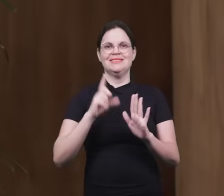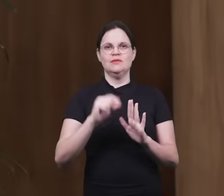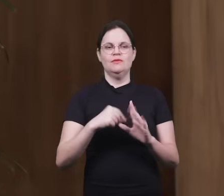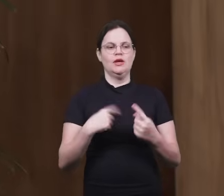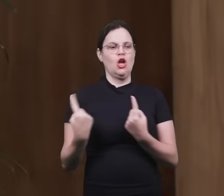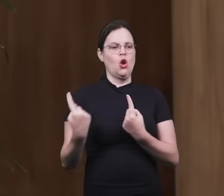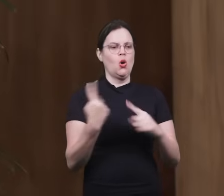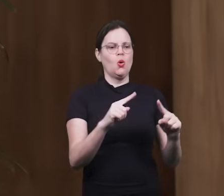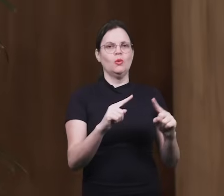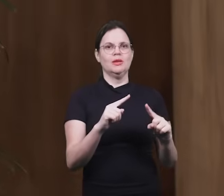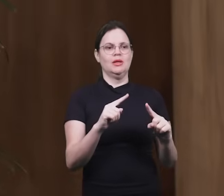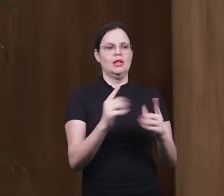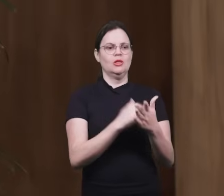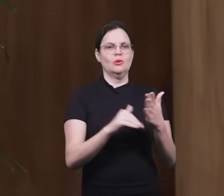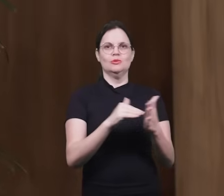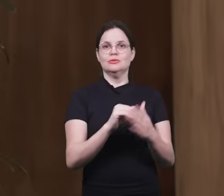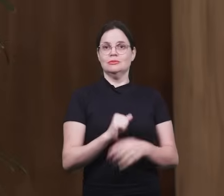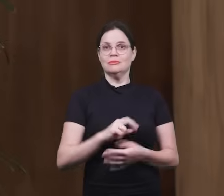contra todos.